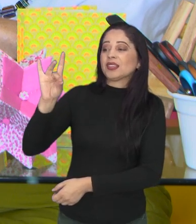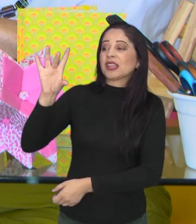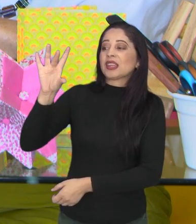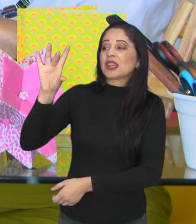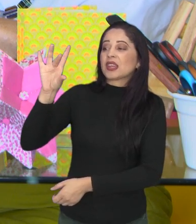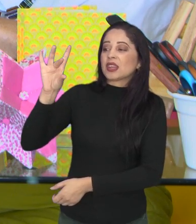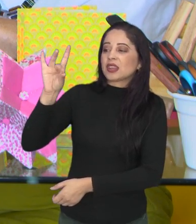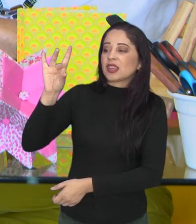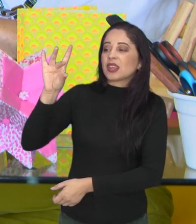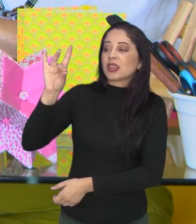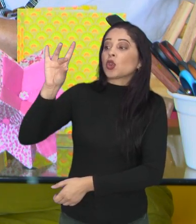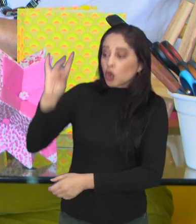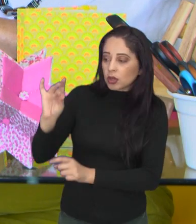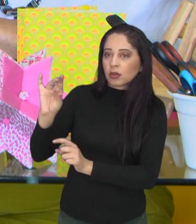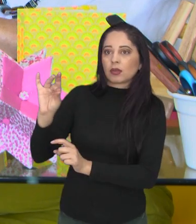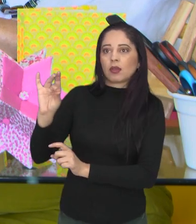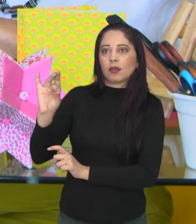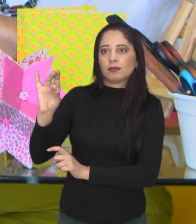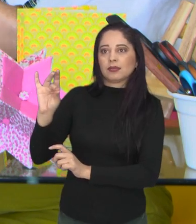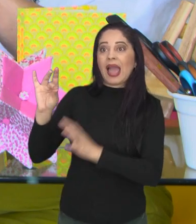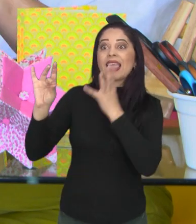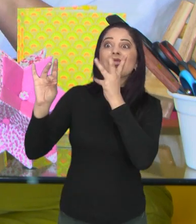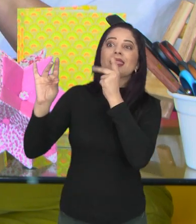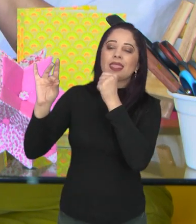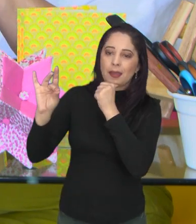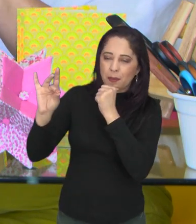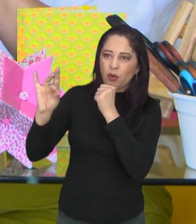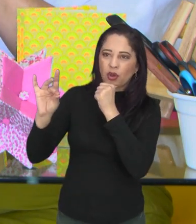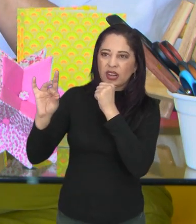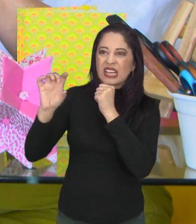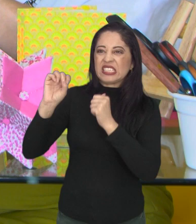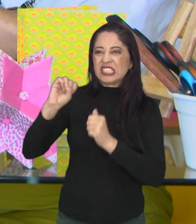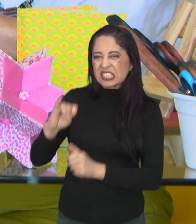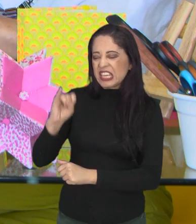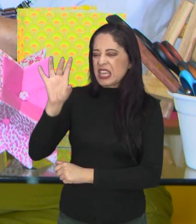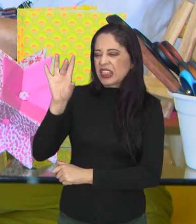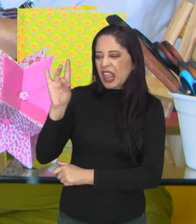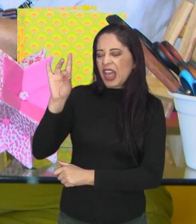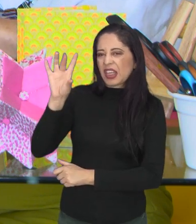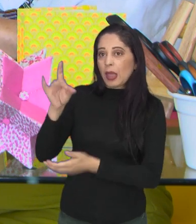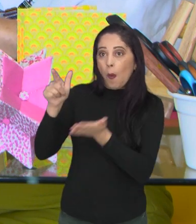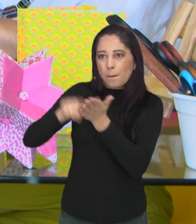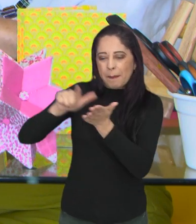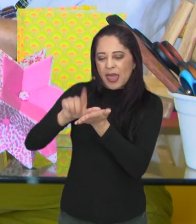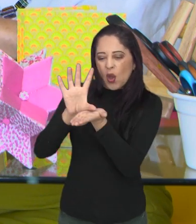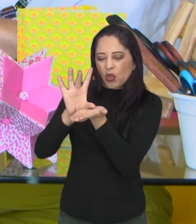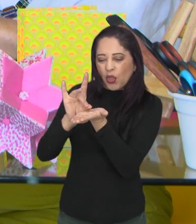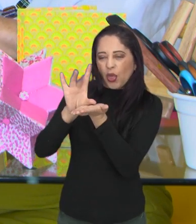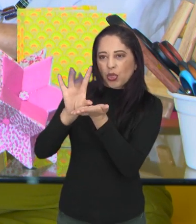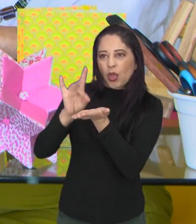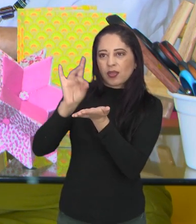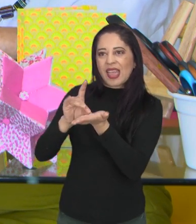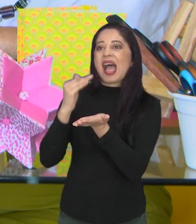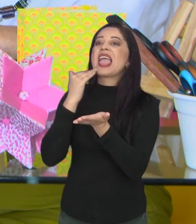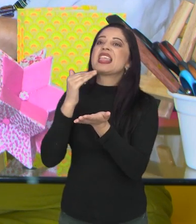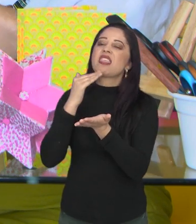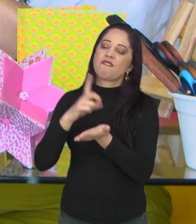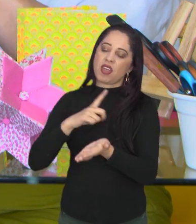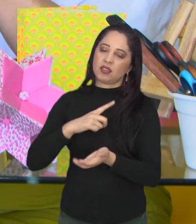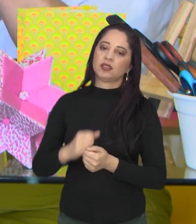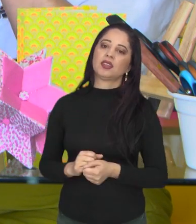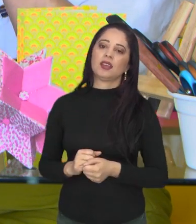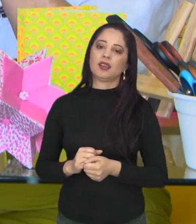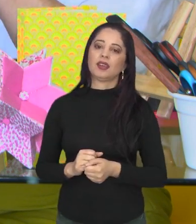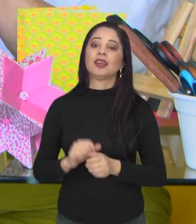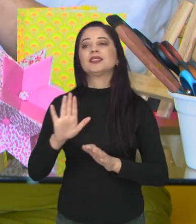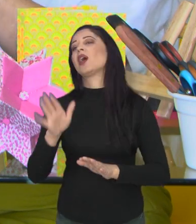secagem porque senão você acaba danificando os papéis né pela umidade Então como aqui o tempo é mais